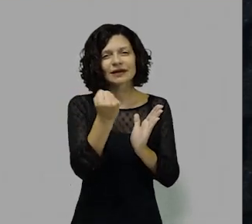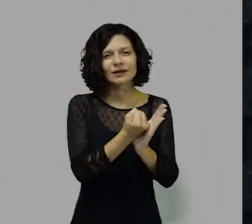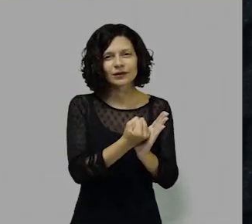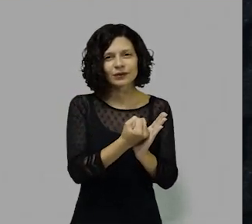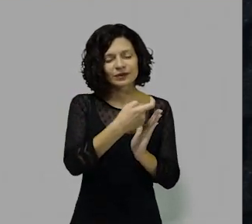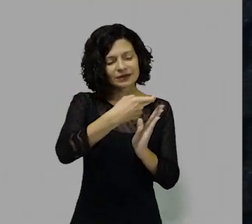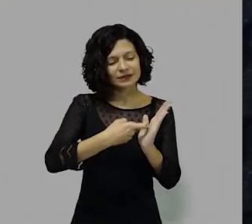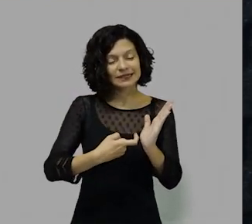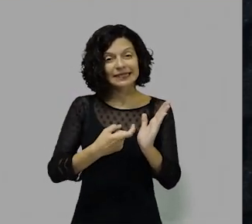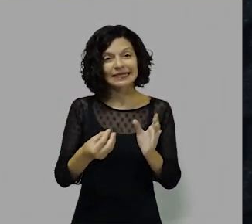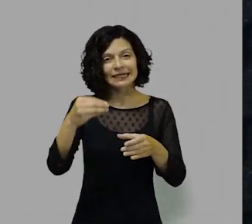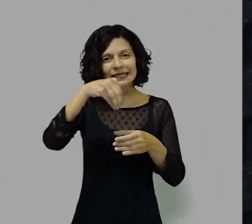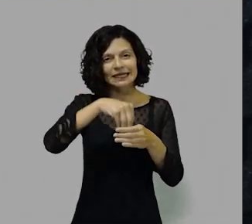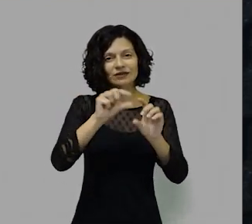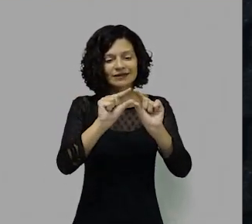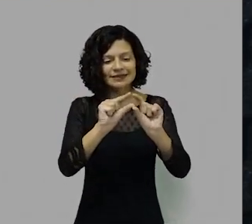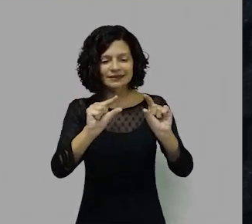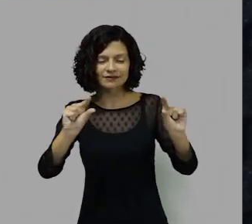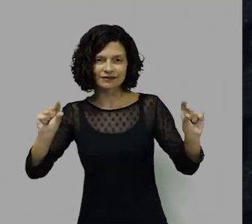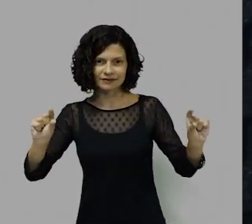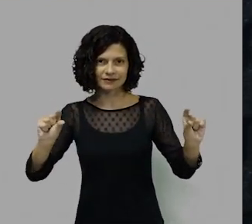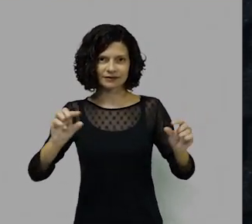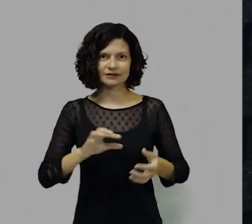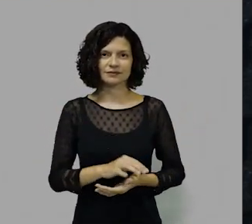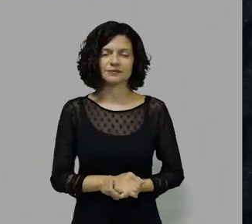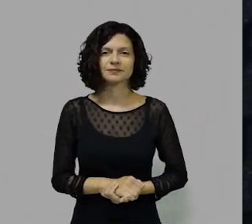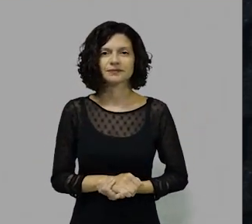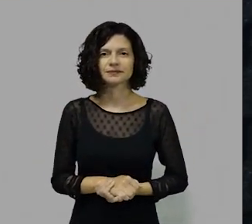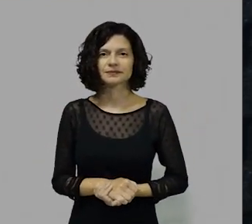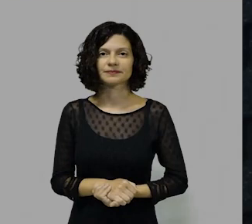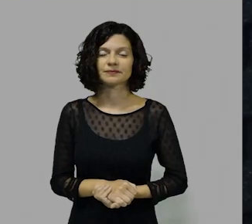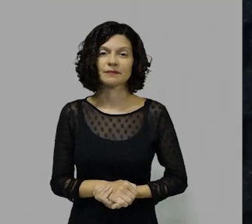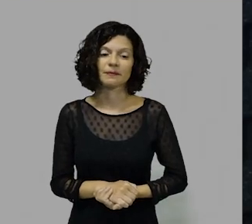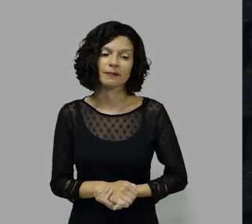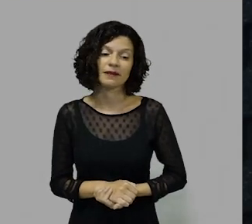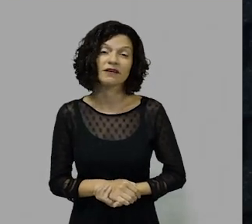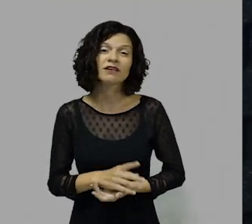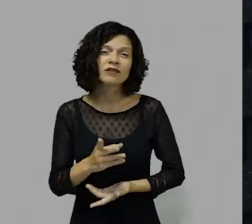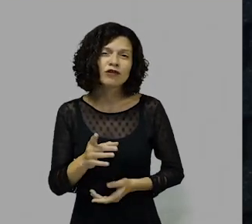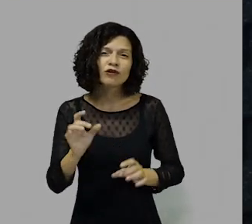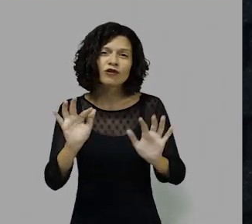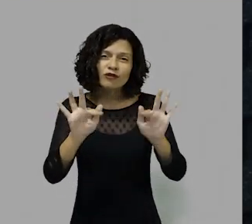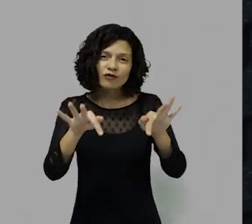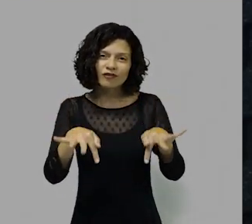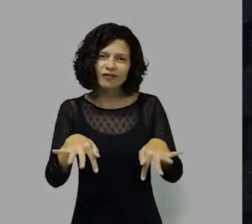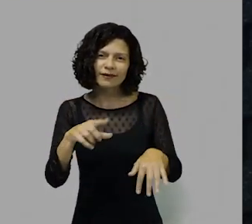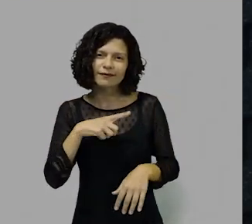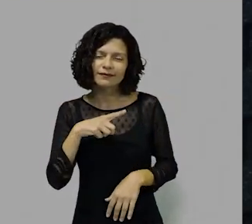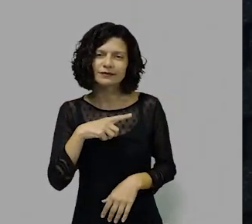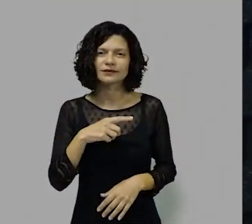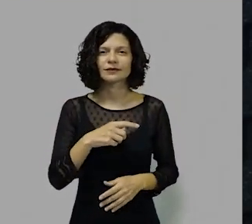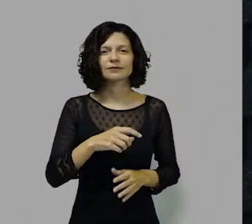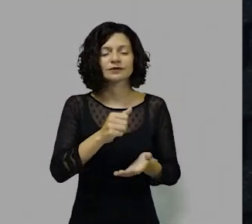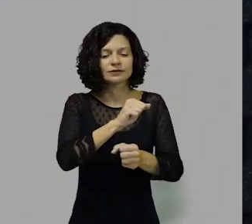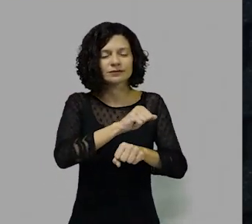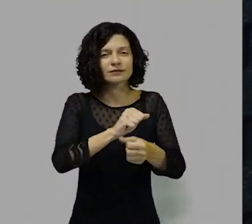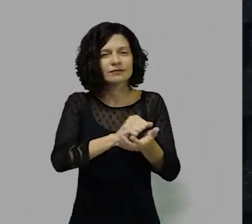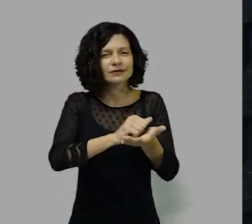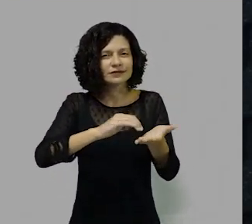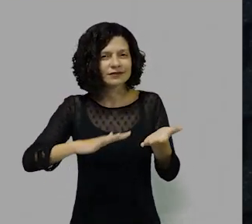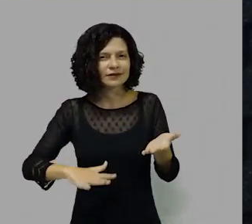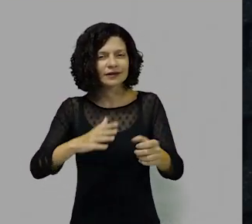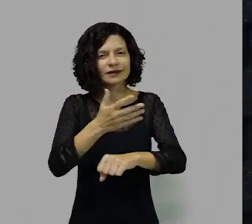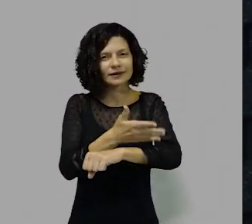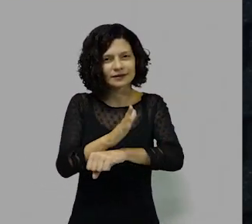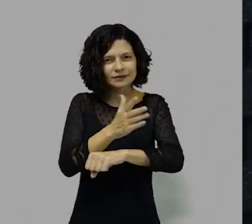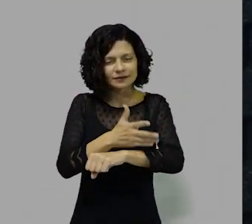que função que esses marcadores representam, tá bom? E a gente sempre termina com um exercício para mostrar o contexto, para